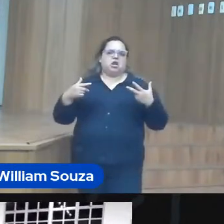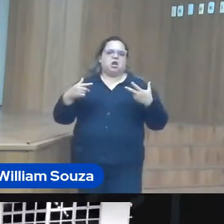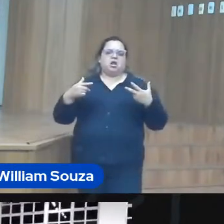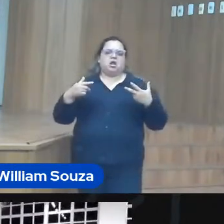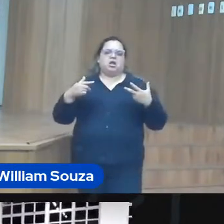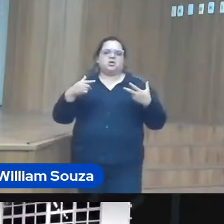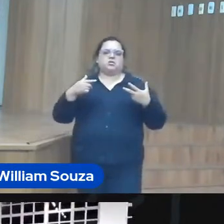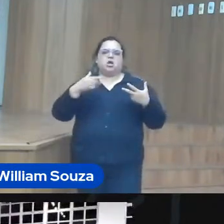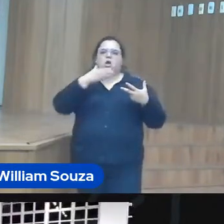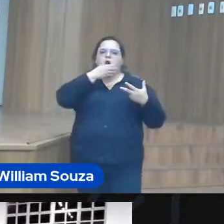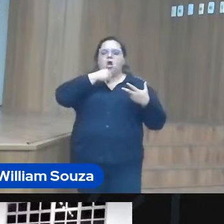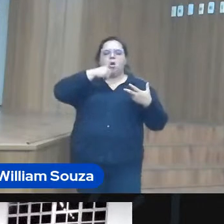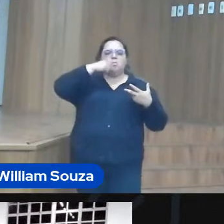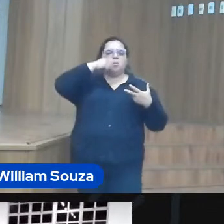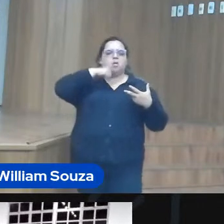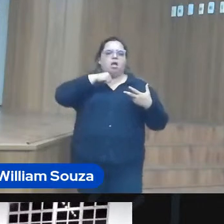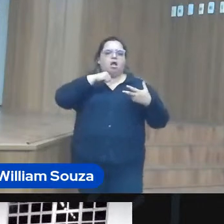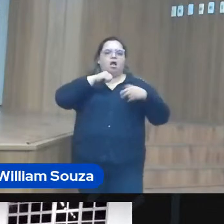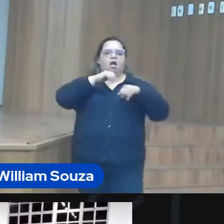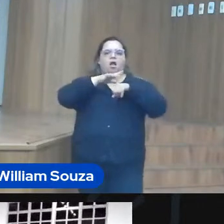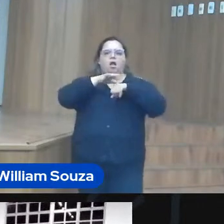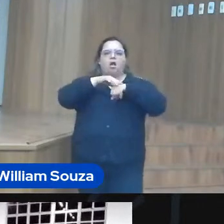sexo, cor,